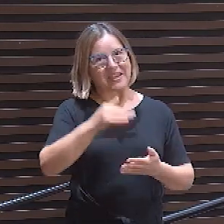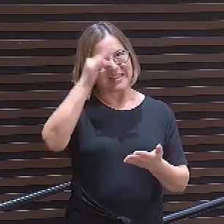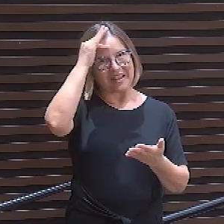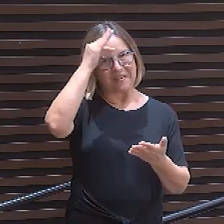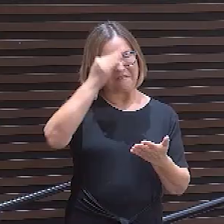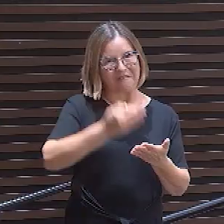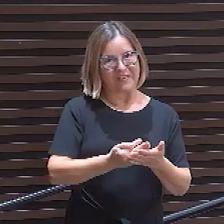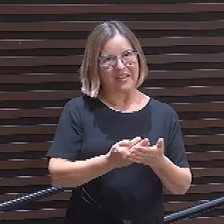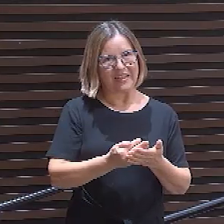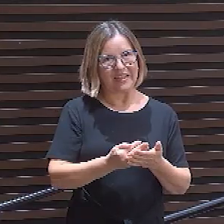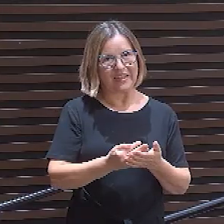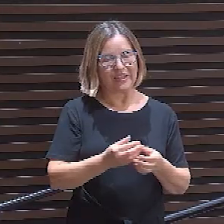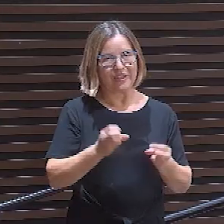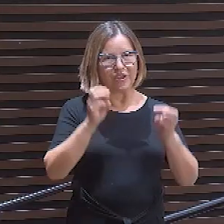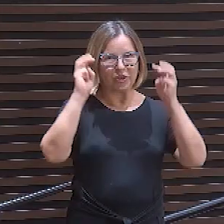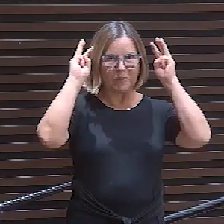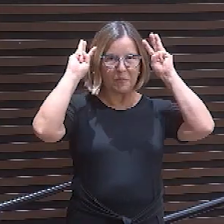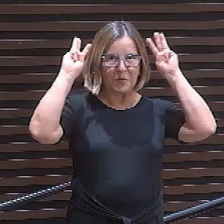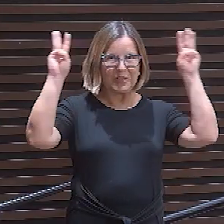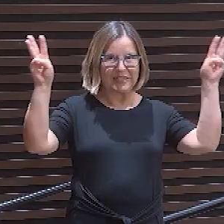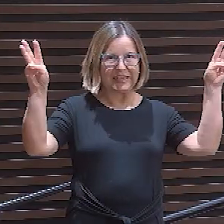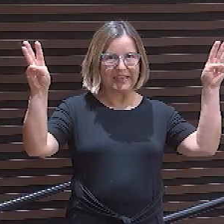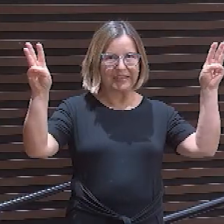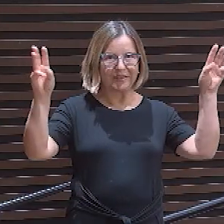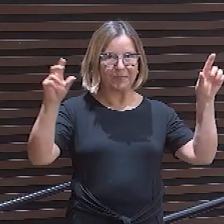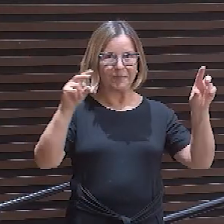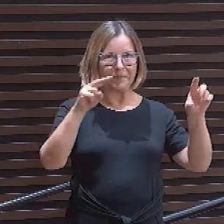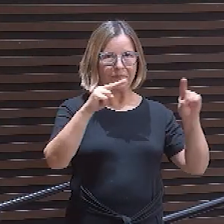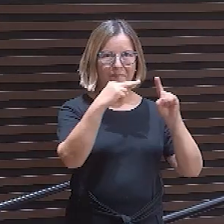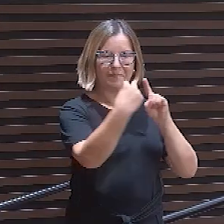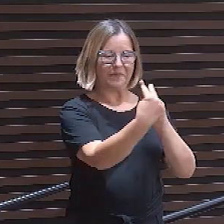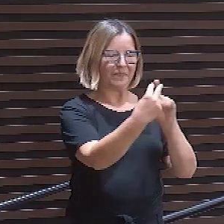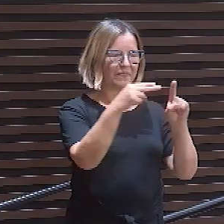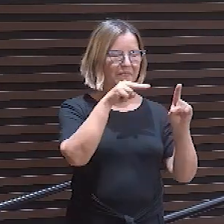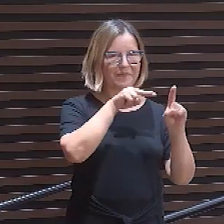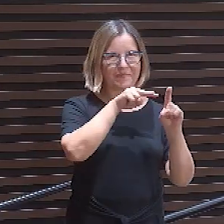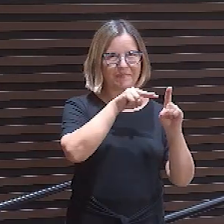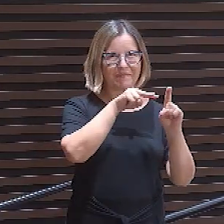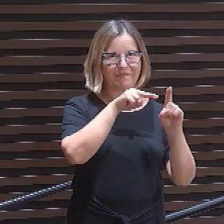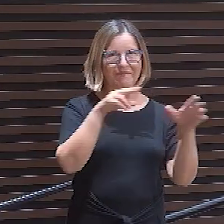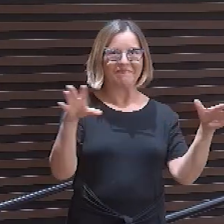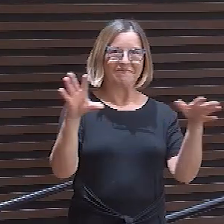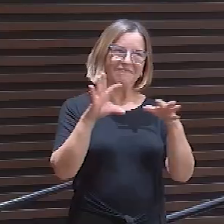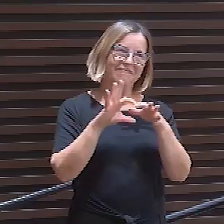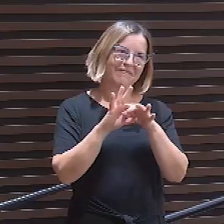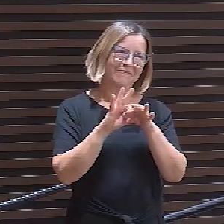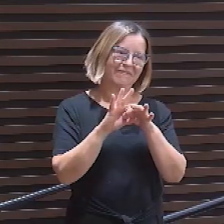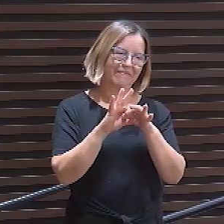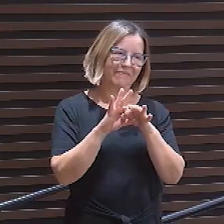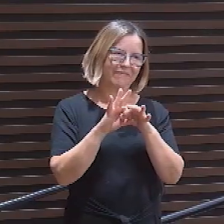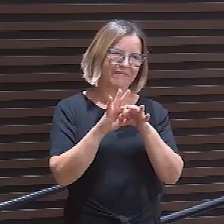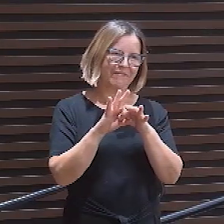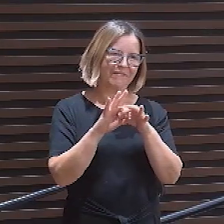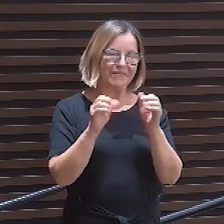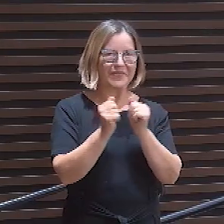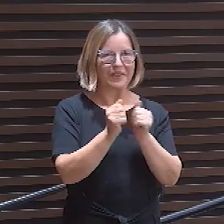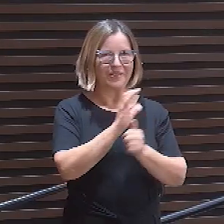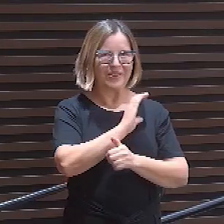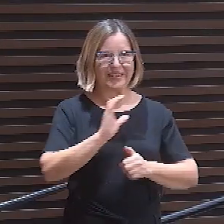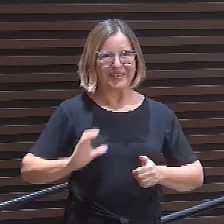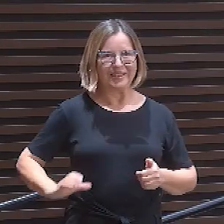de Moisés, na perspectiva da união com